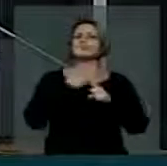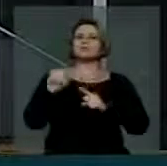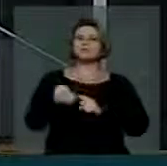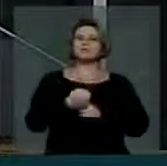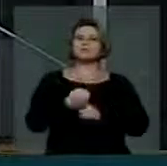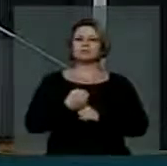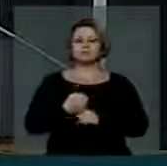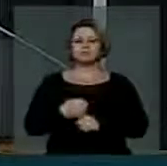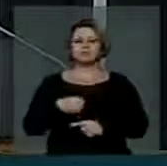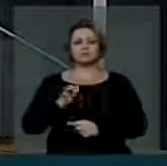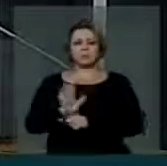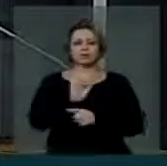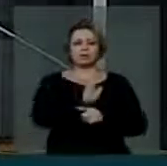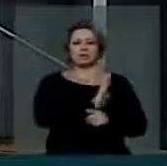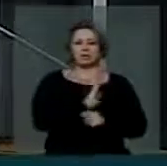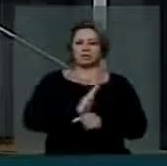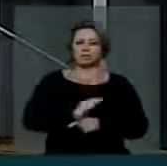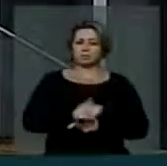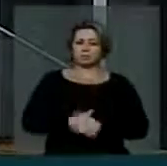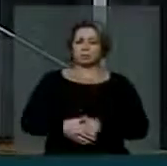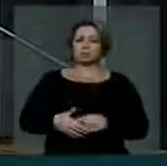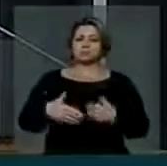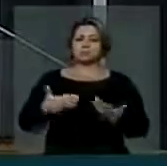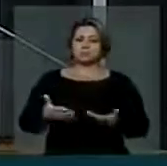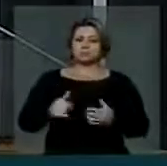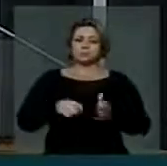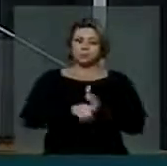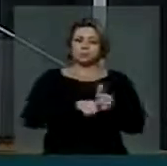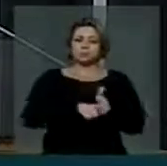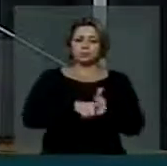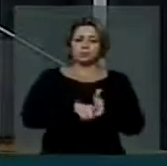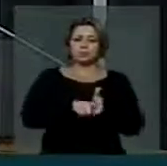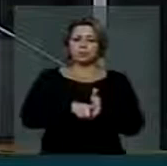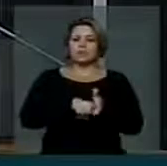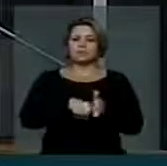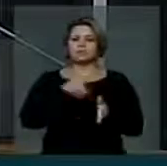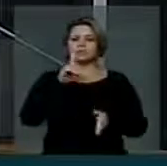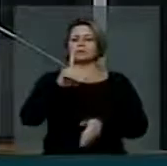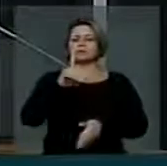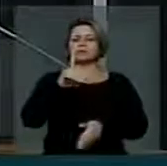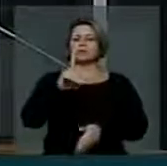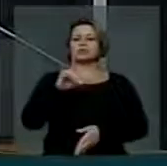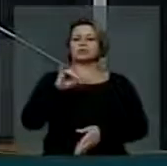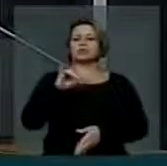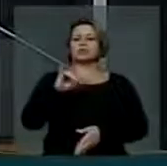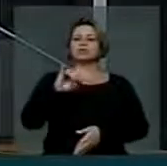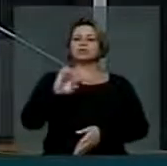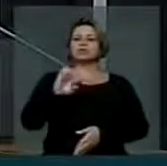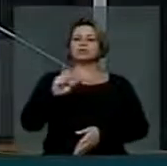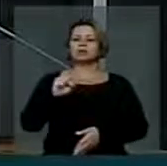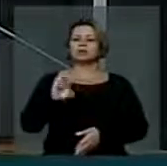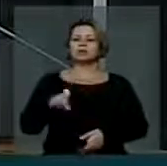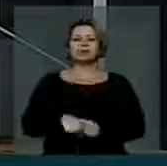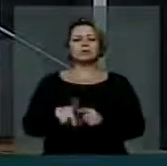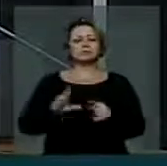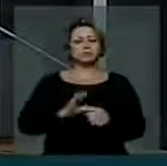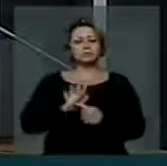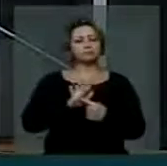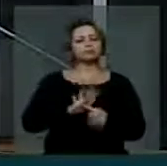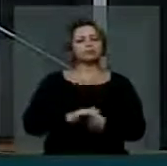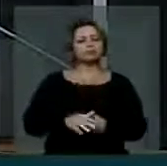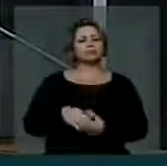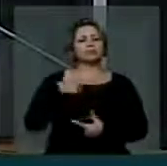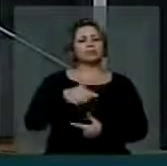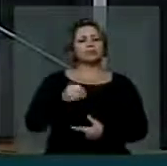e pela distribuição de renda. Dados do DIEESE atestam que de abril de